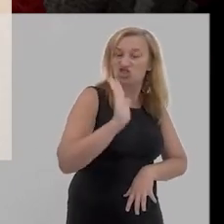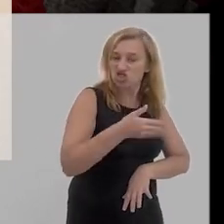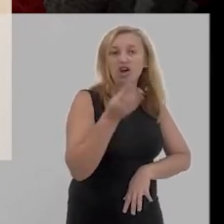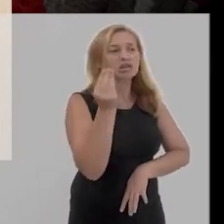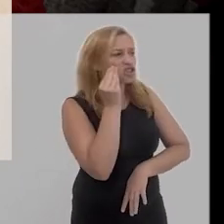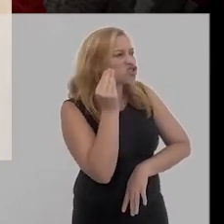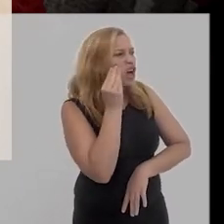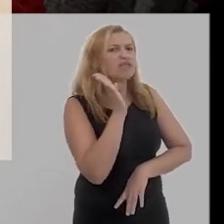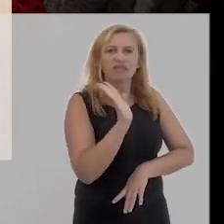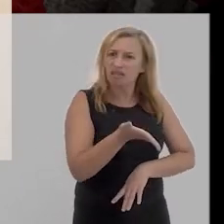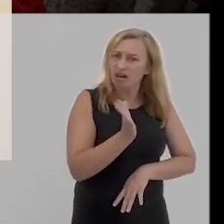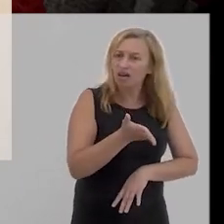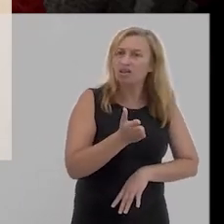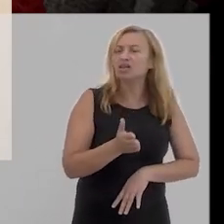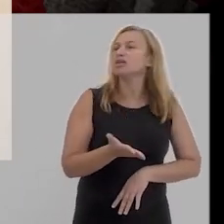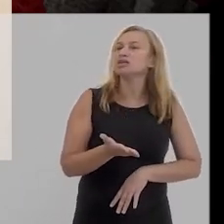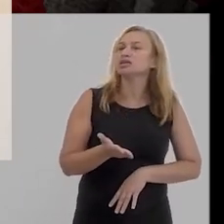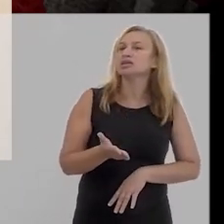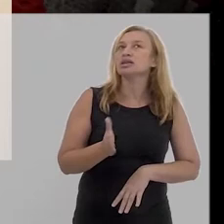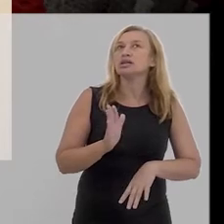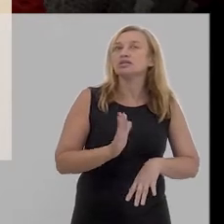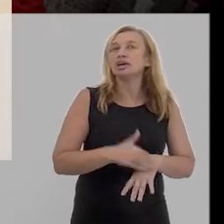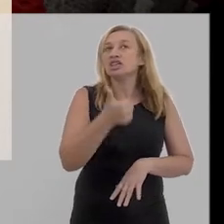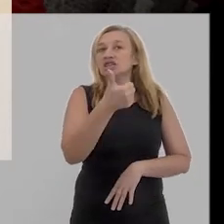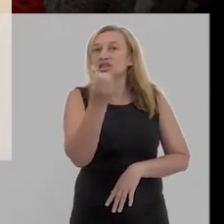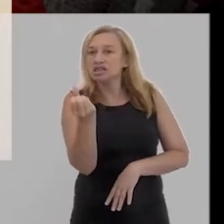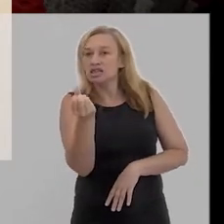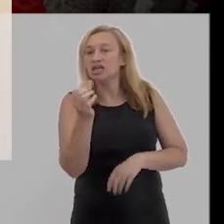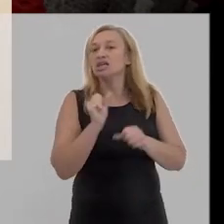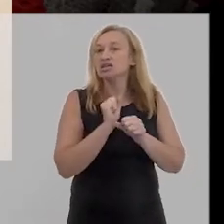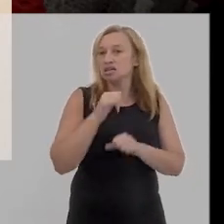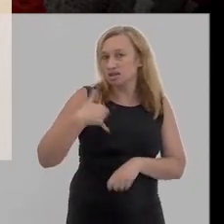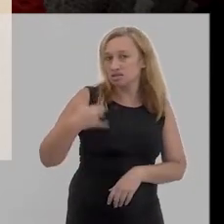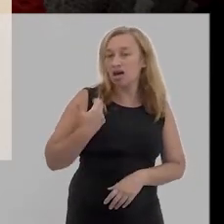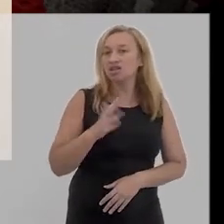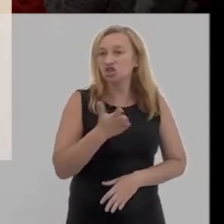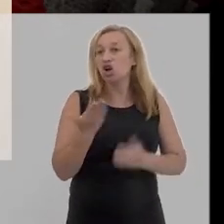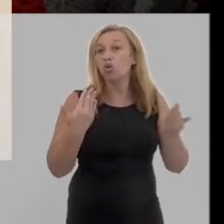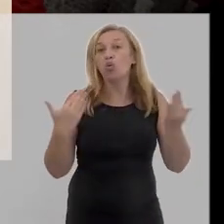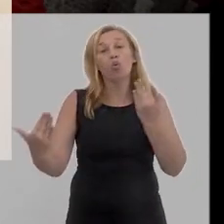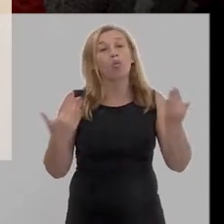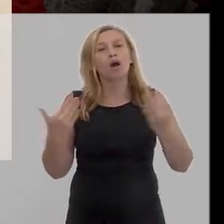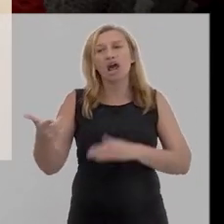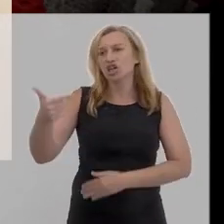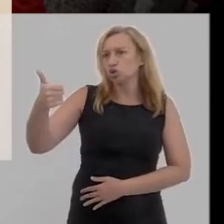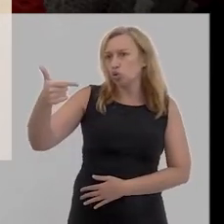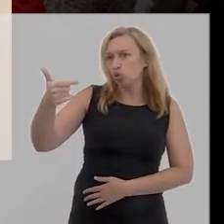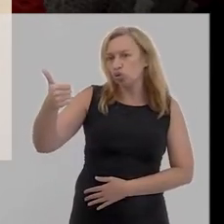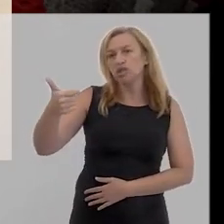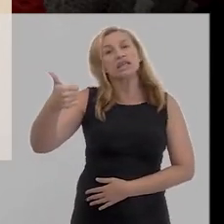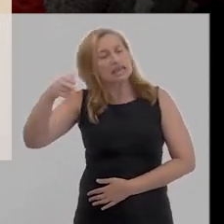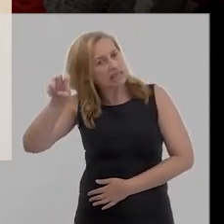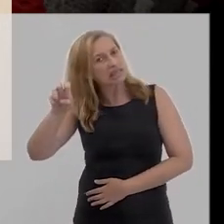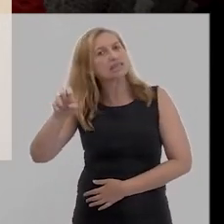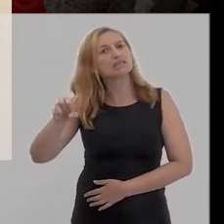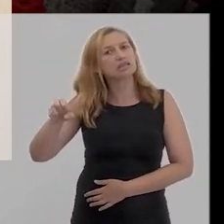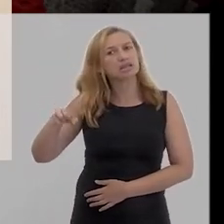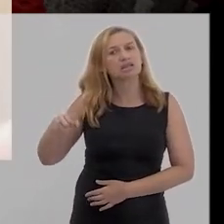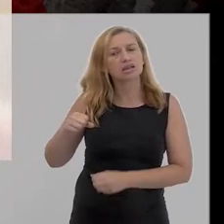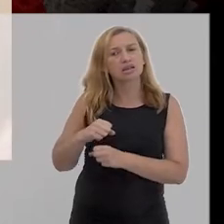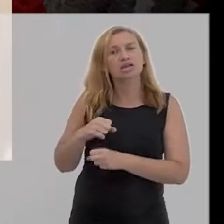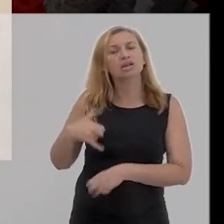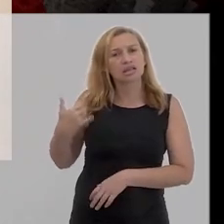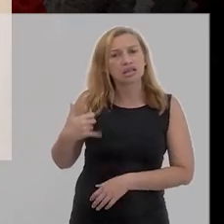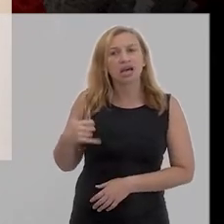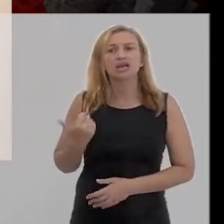sido testada, né, em acima de 16 anos já havia sido testada, e compararam 12 e 15 anos com